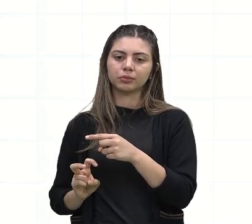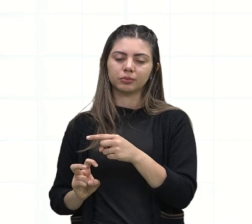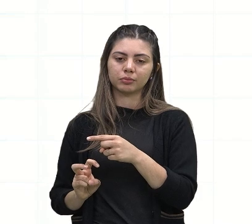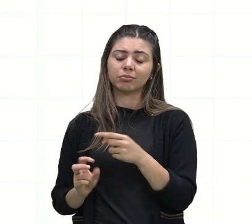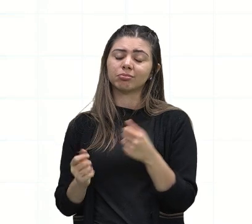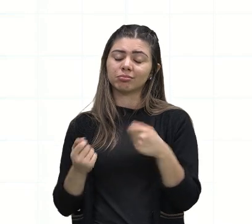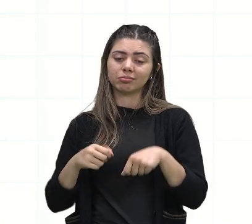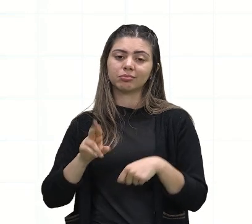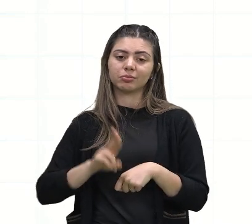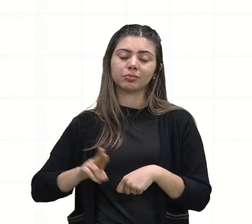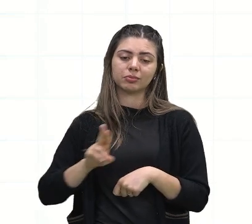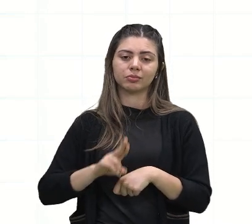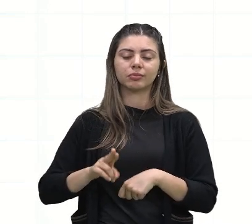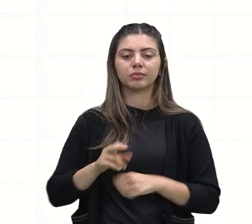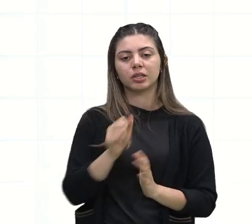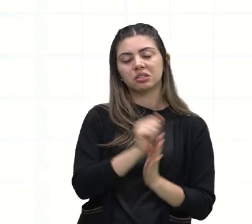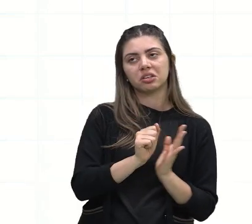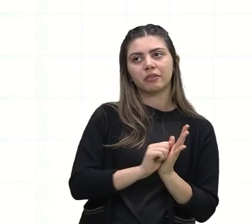ó, né?